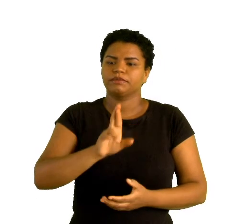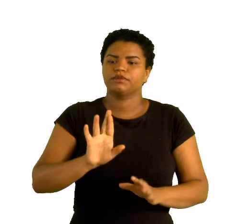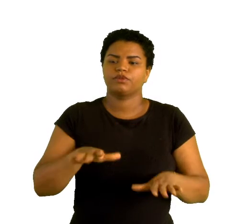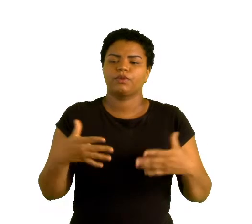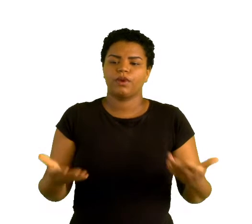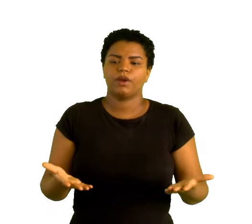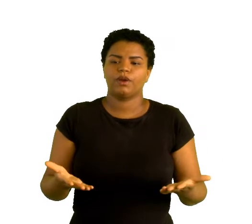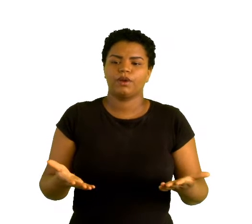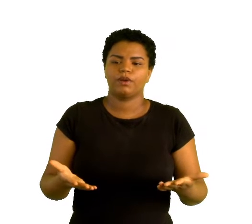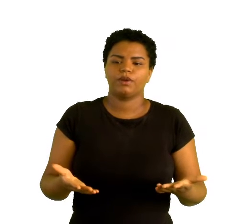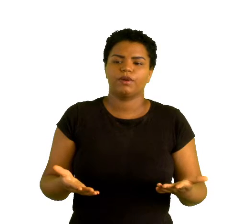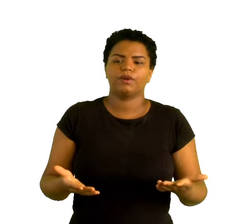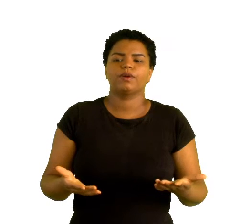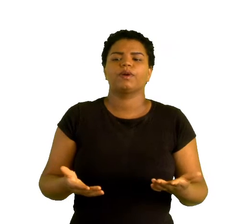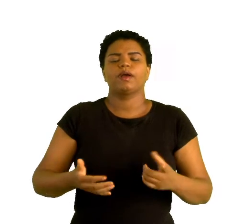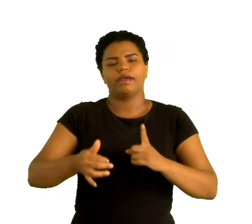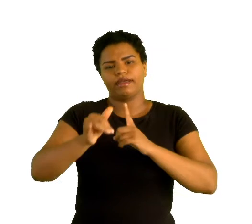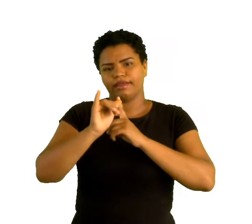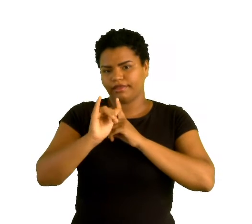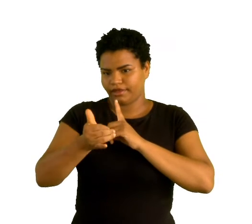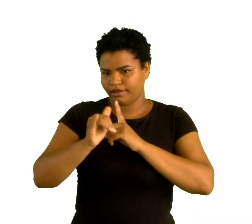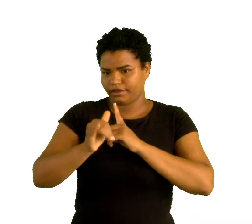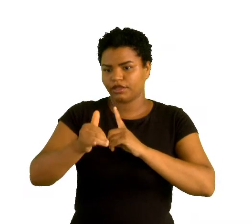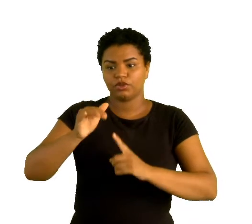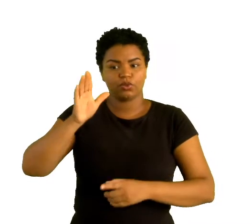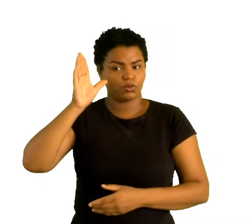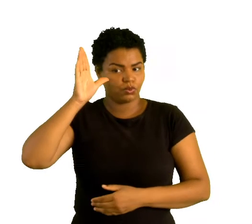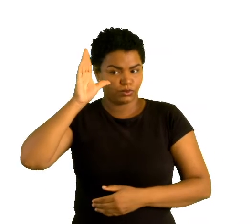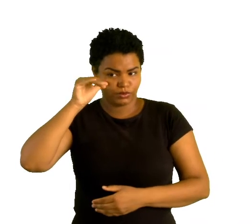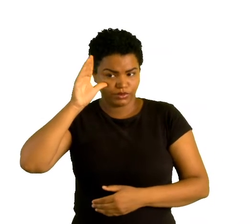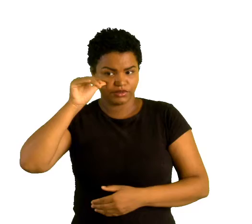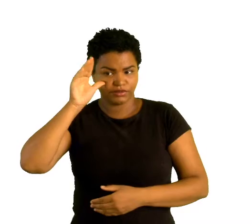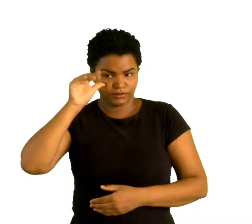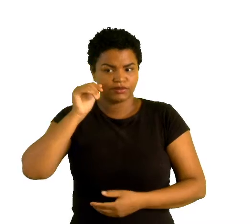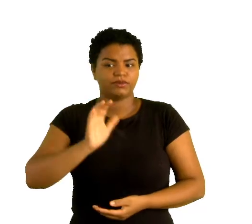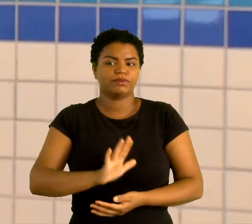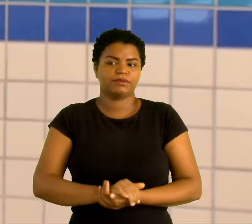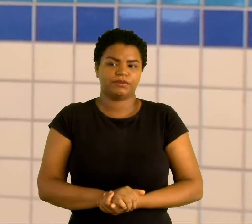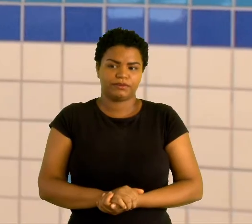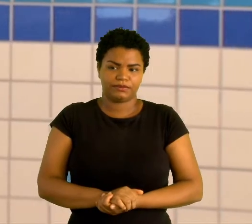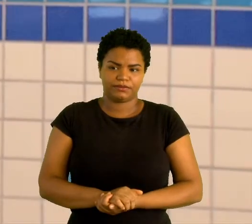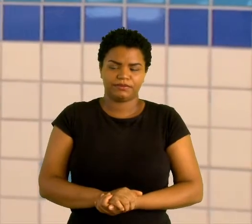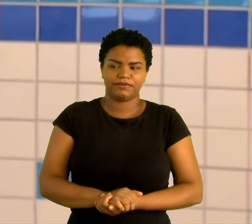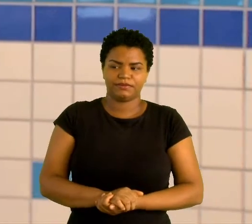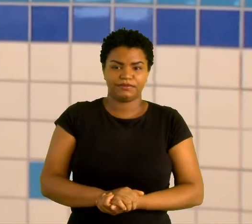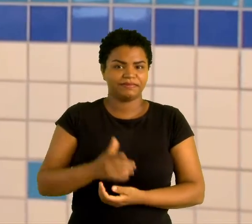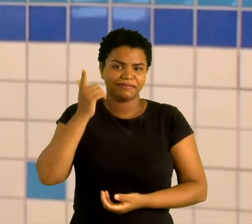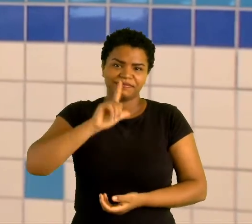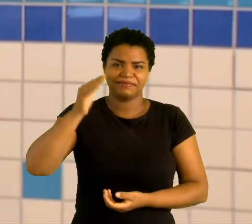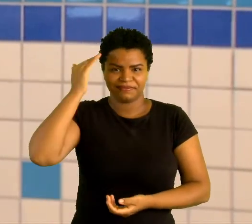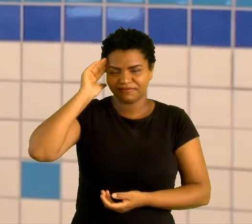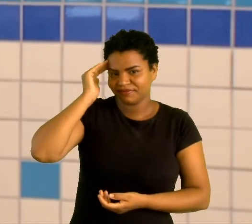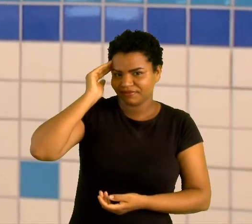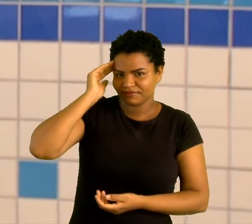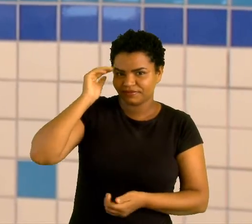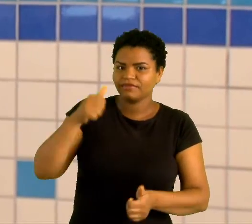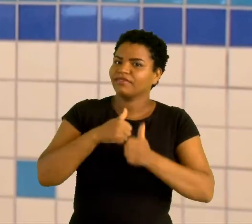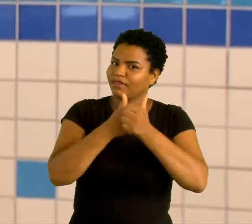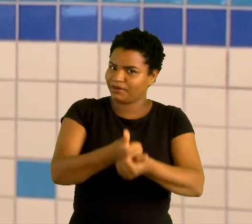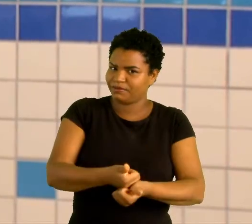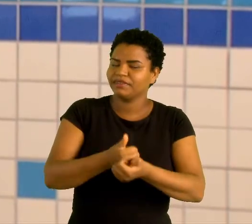é pelo narrador observador. Conseguiram entender? Estão